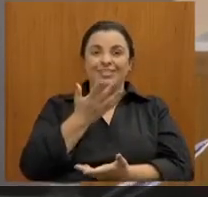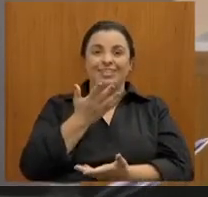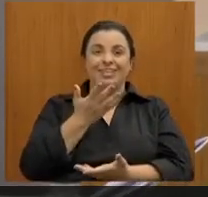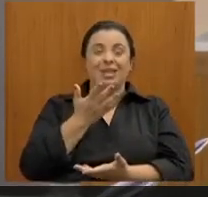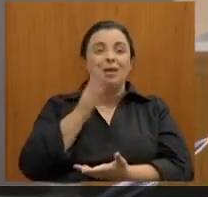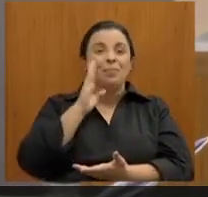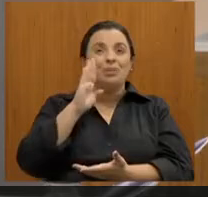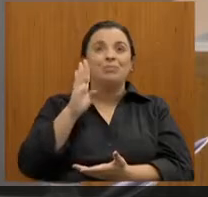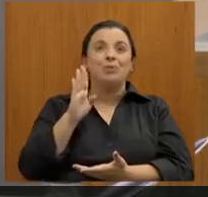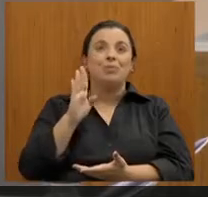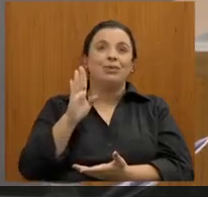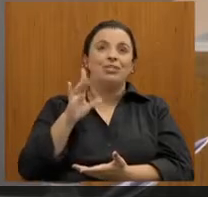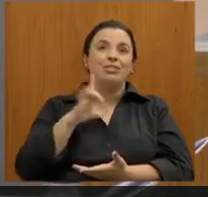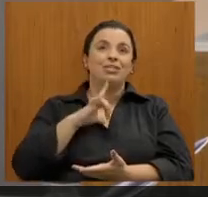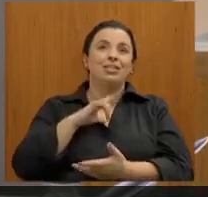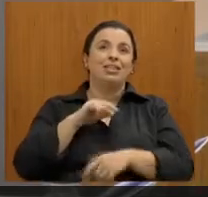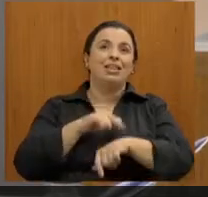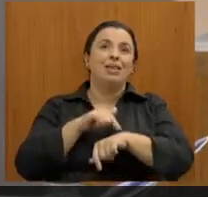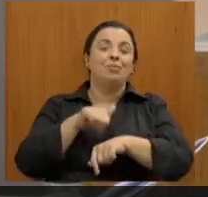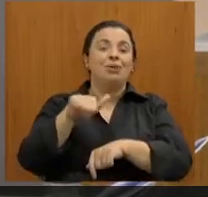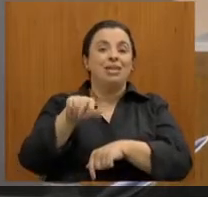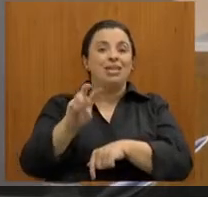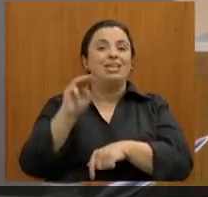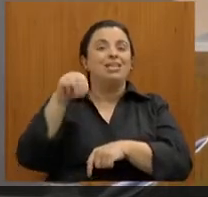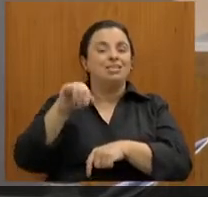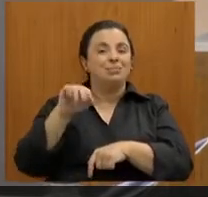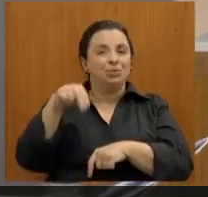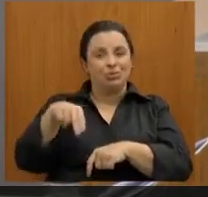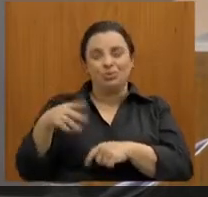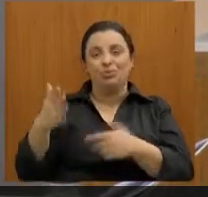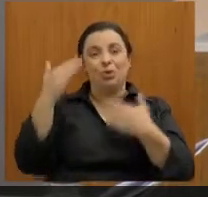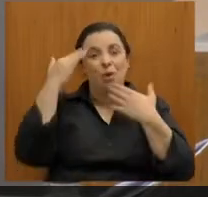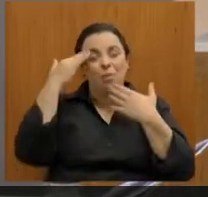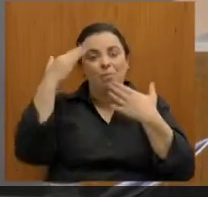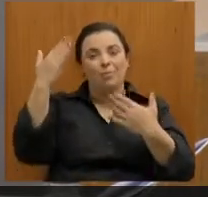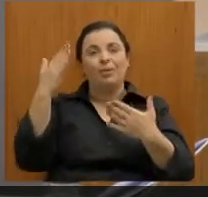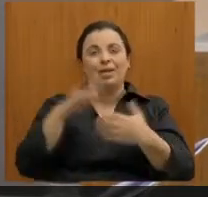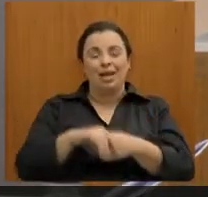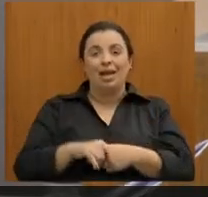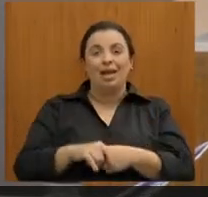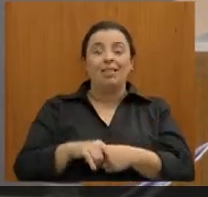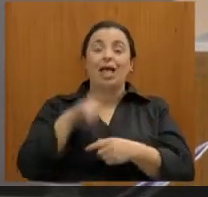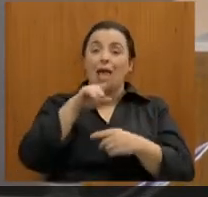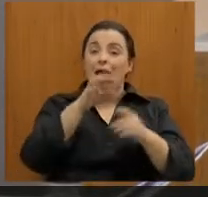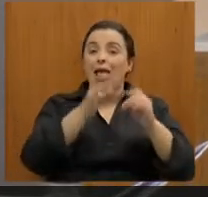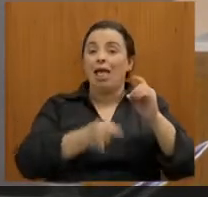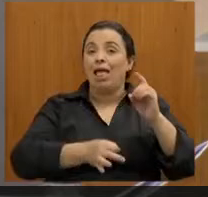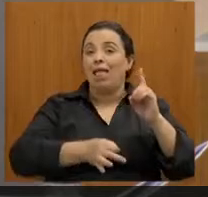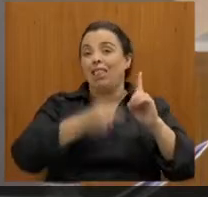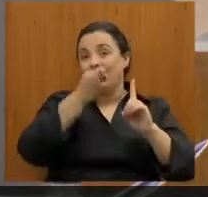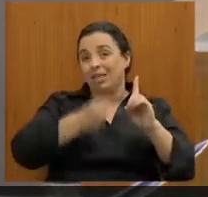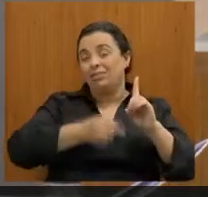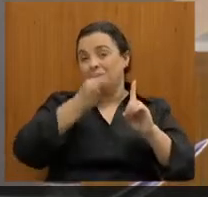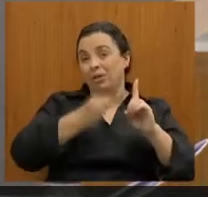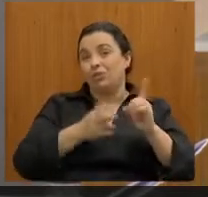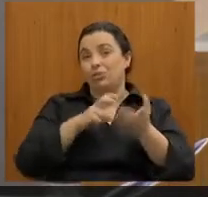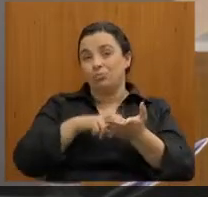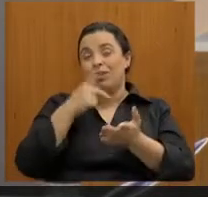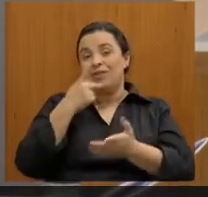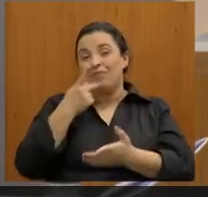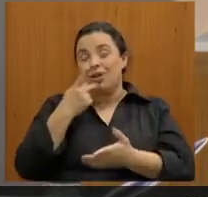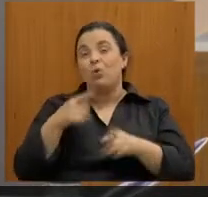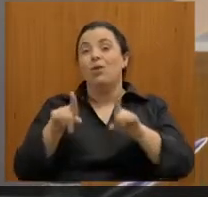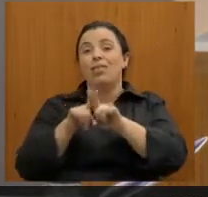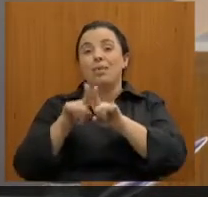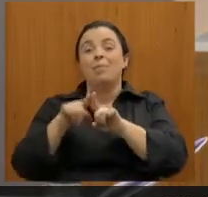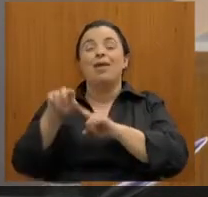minutos muito obrigada E é isso bem o que a desembargadora repetir de manhã a fala da